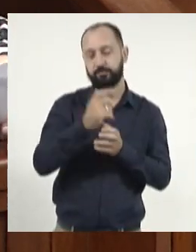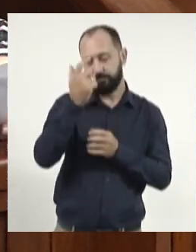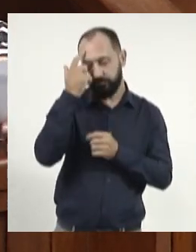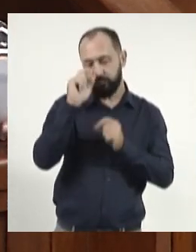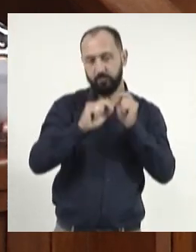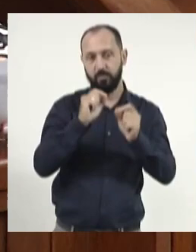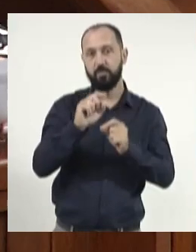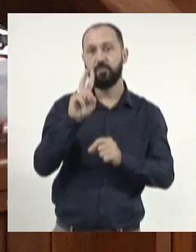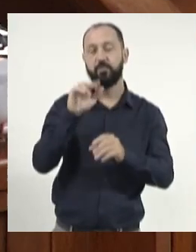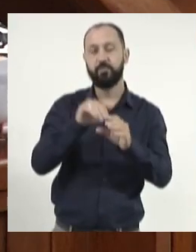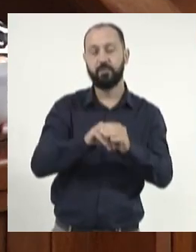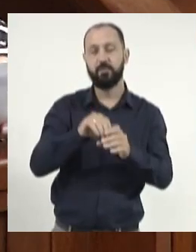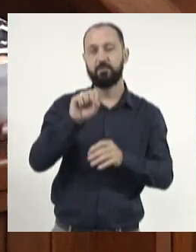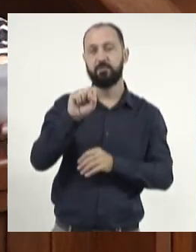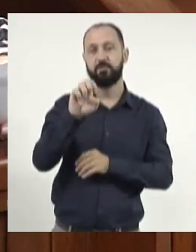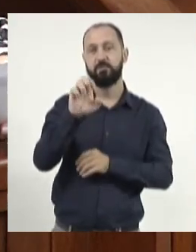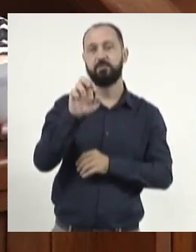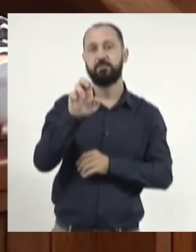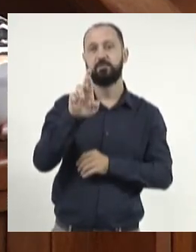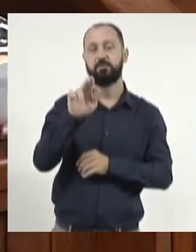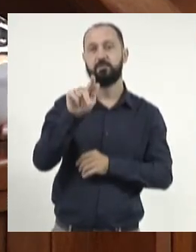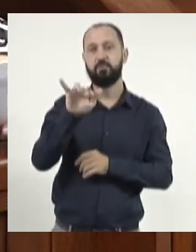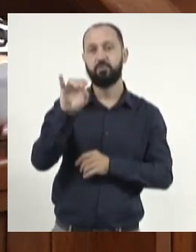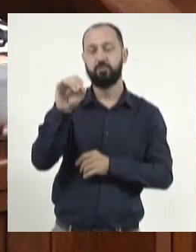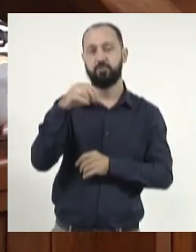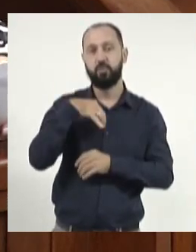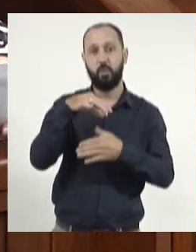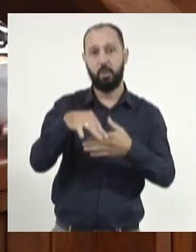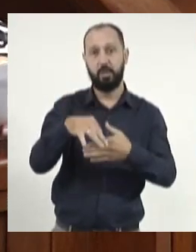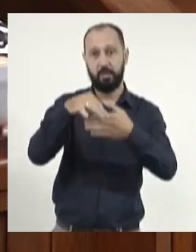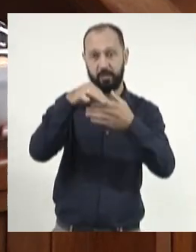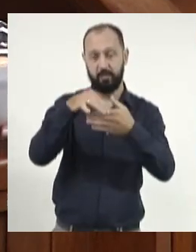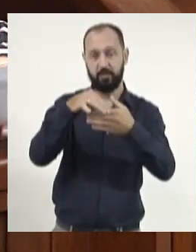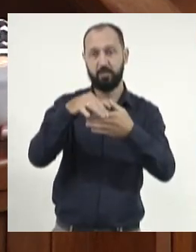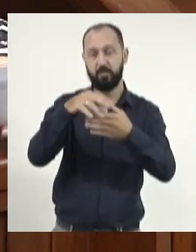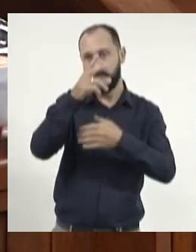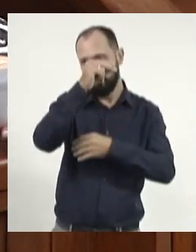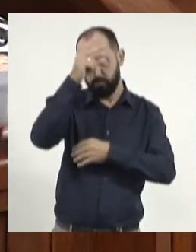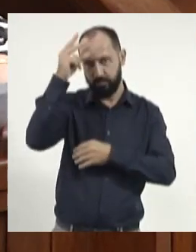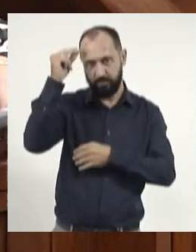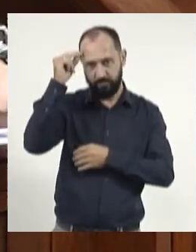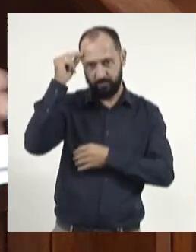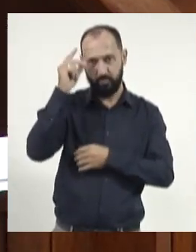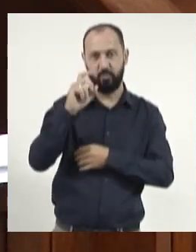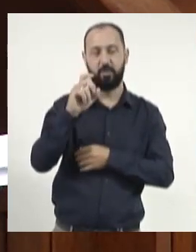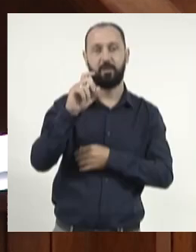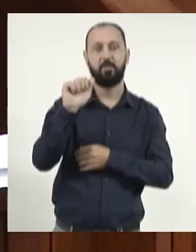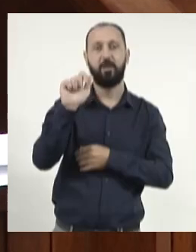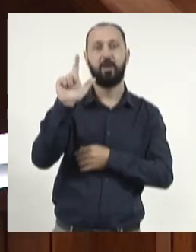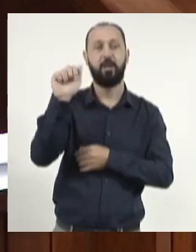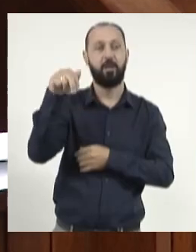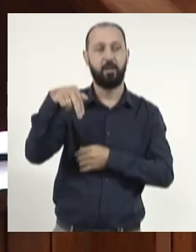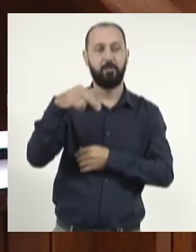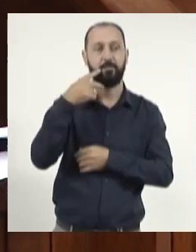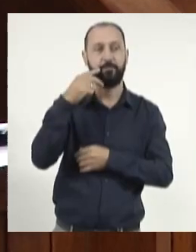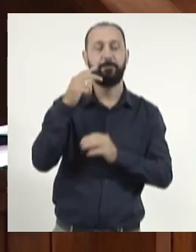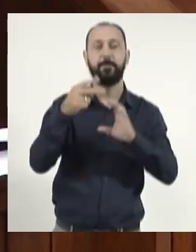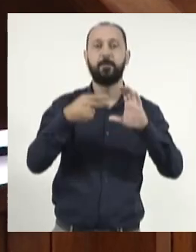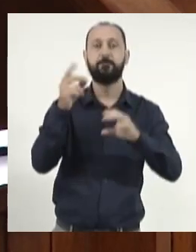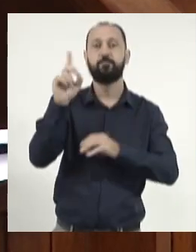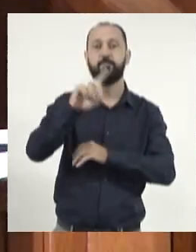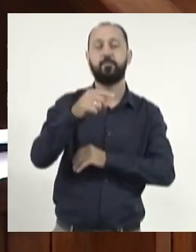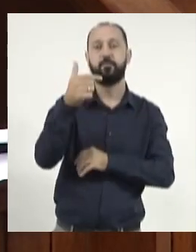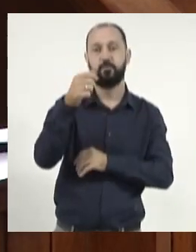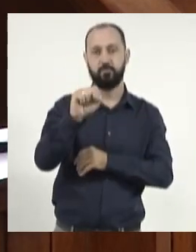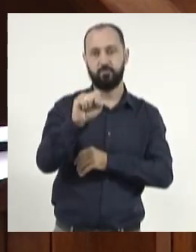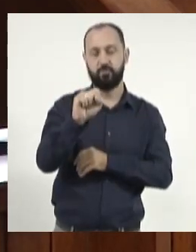Considerando que o vereador Sérgio Nogueira, líder do prefeito de Dourados, Alan Guedes, na Câmara de Vereadores, no dia